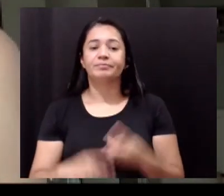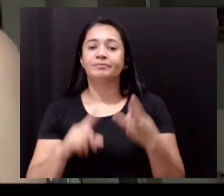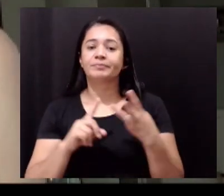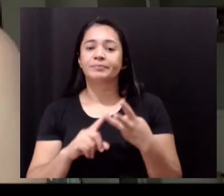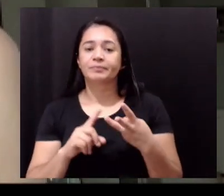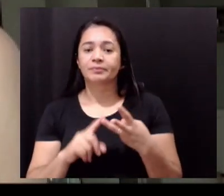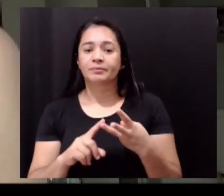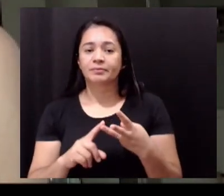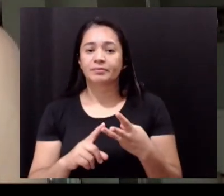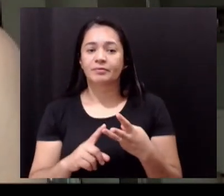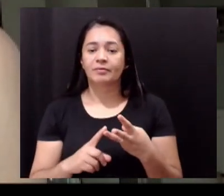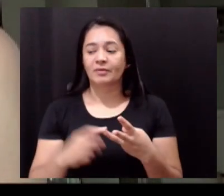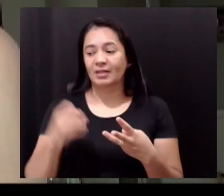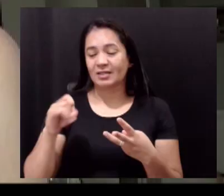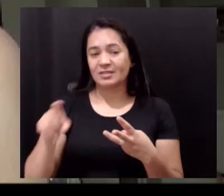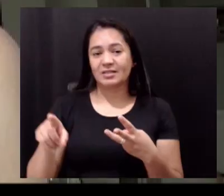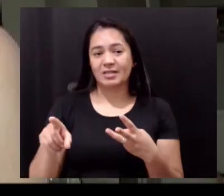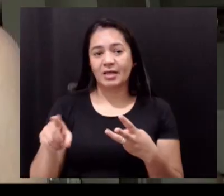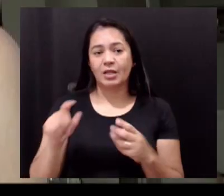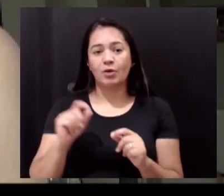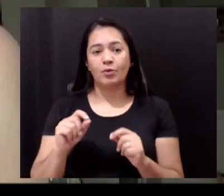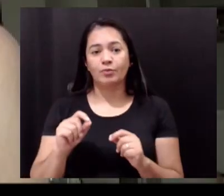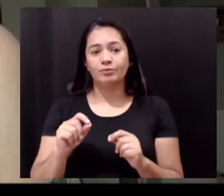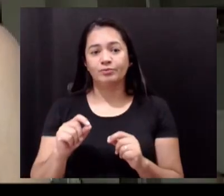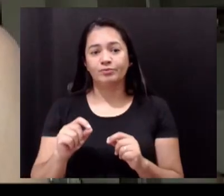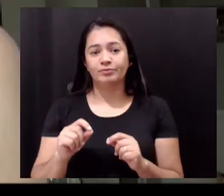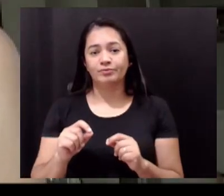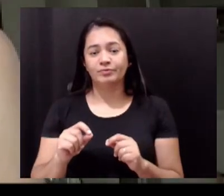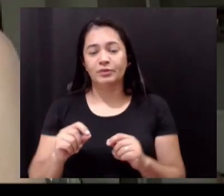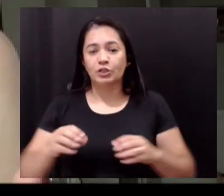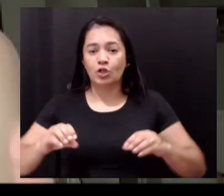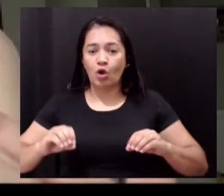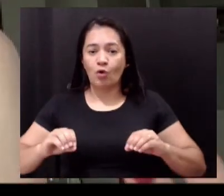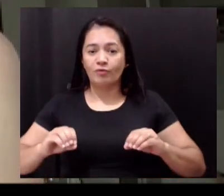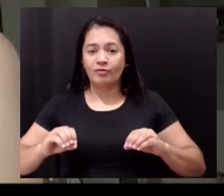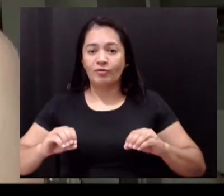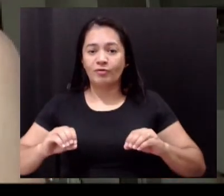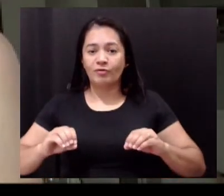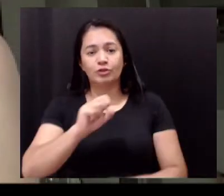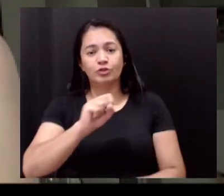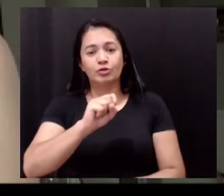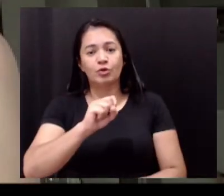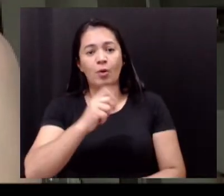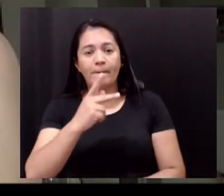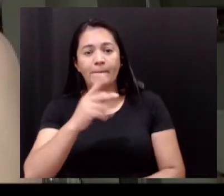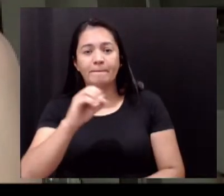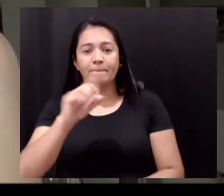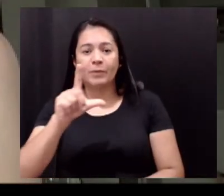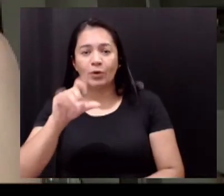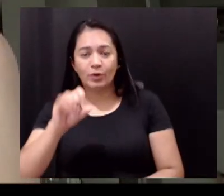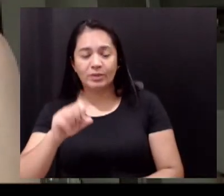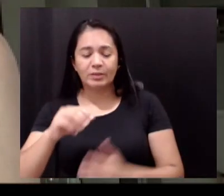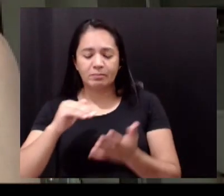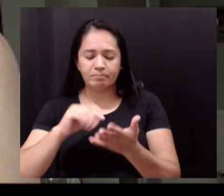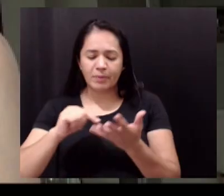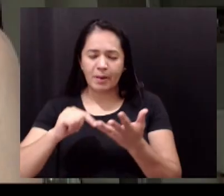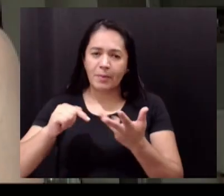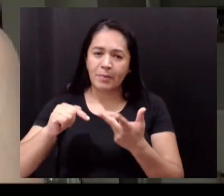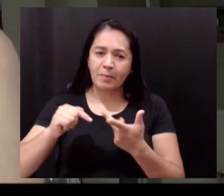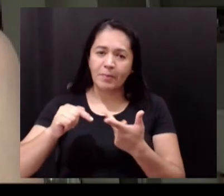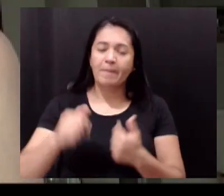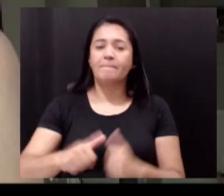é portadora da síndrome de ovários policísticos, né? Precisa excluir todas essas causas antes de citar o cisto